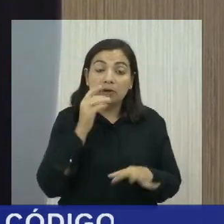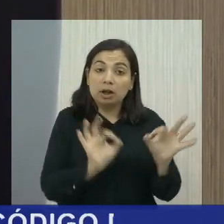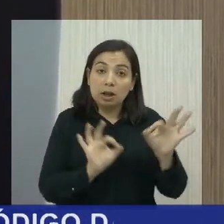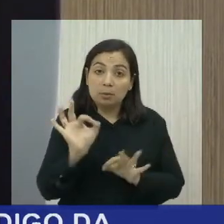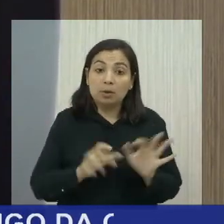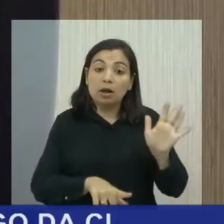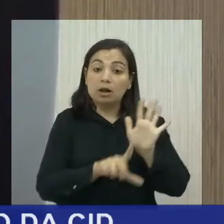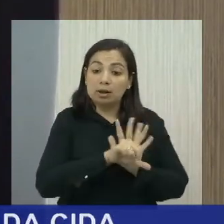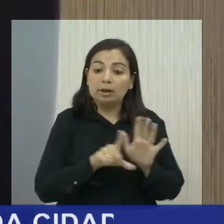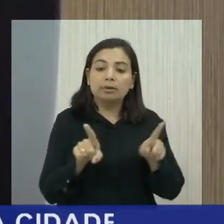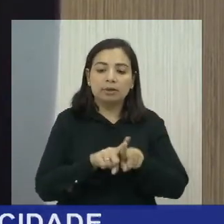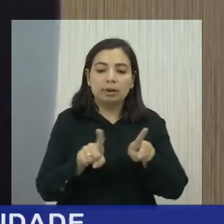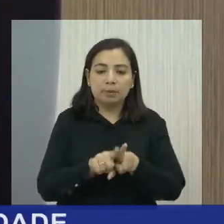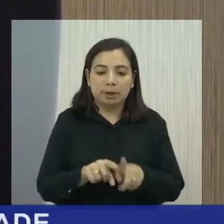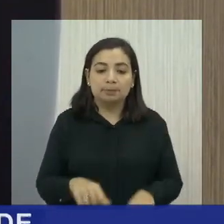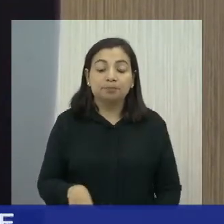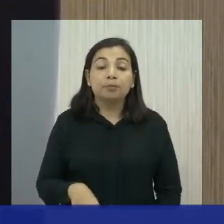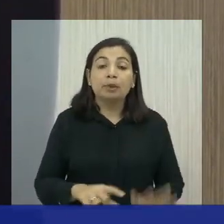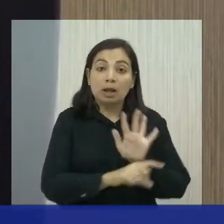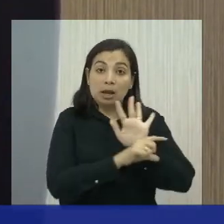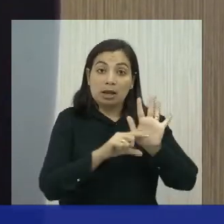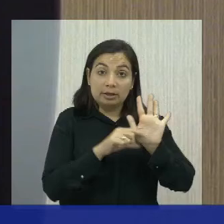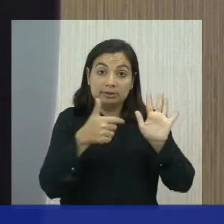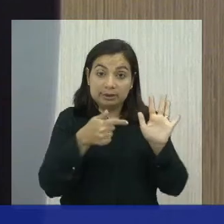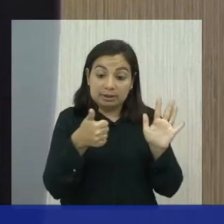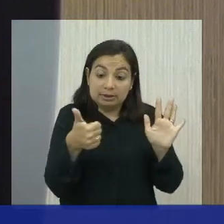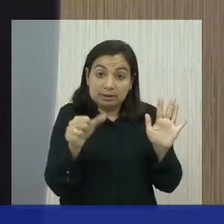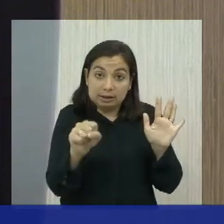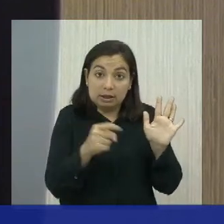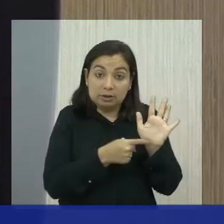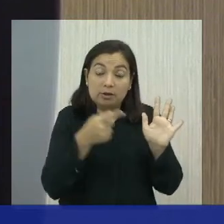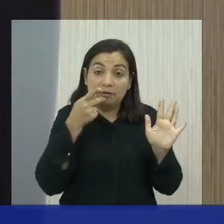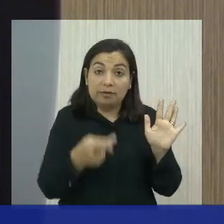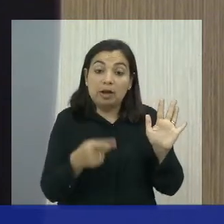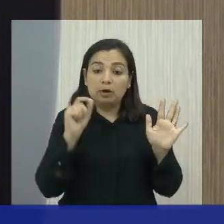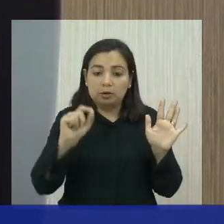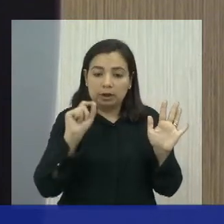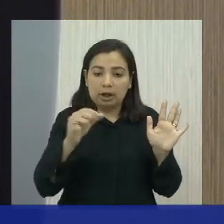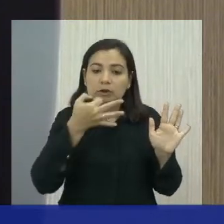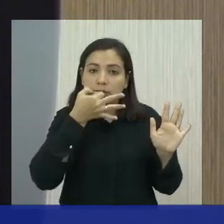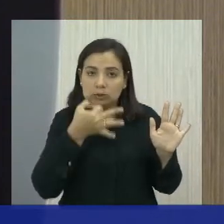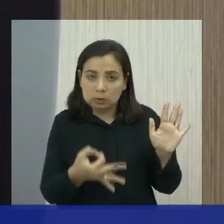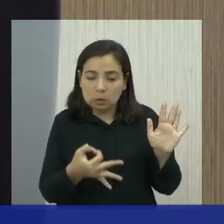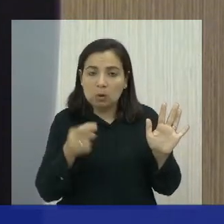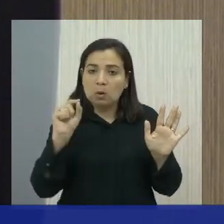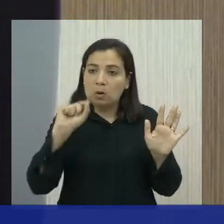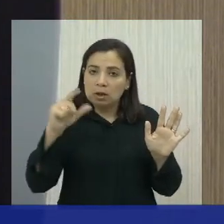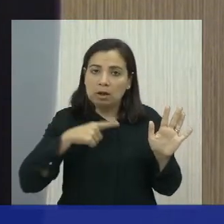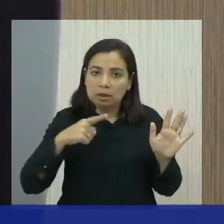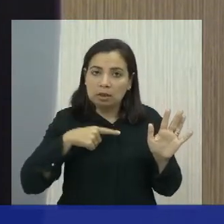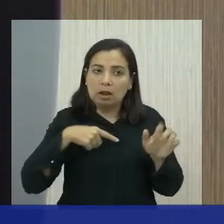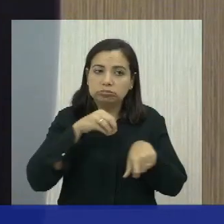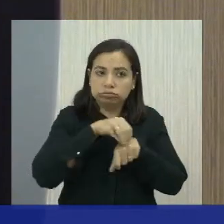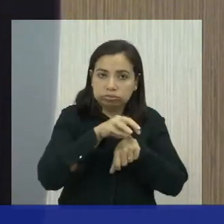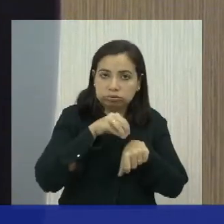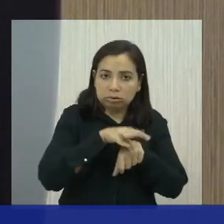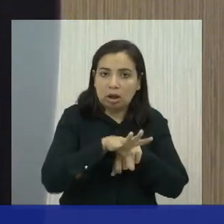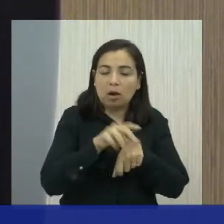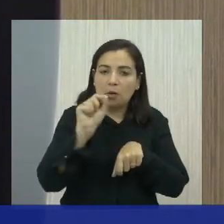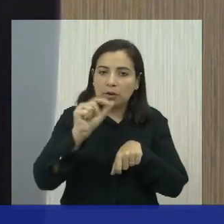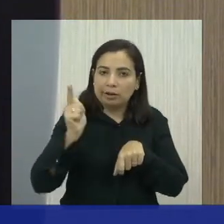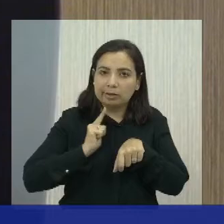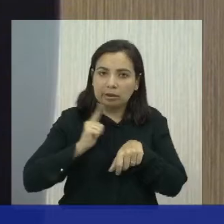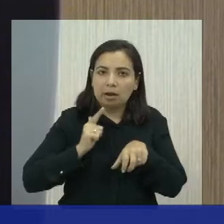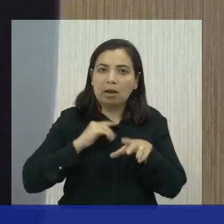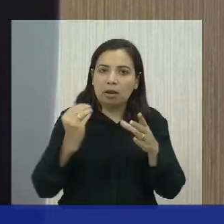leis. E, no artigo 718, diz o seguinte: as sugestões e contribuições recolhidas durante as